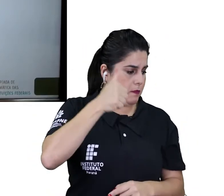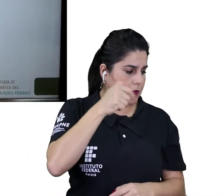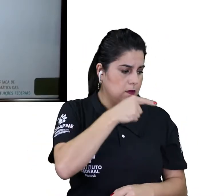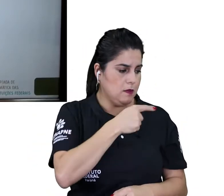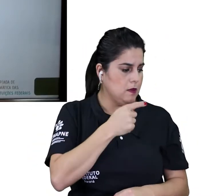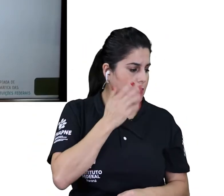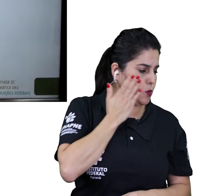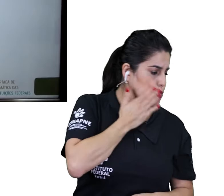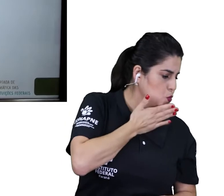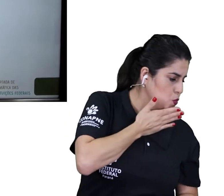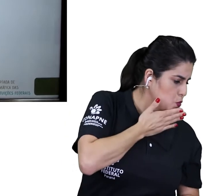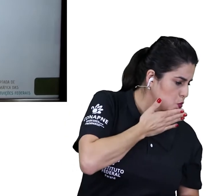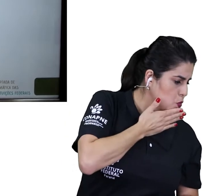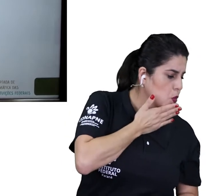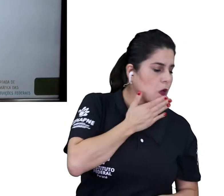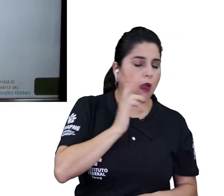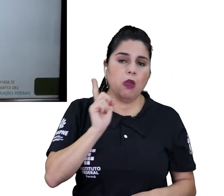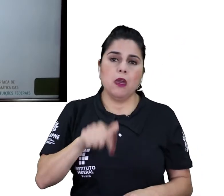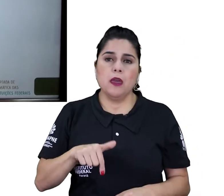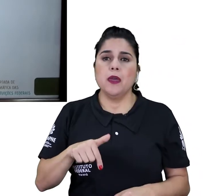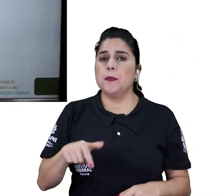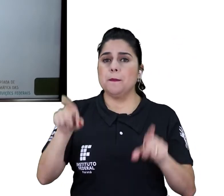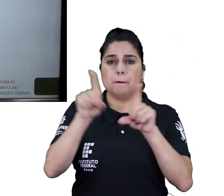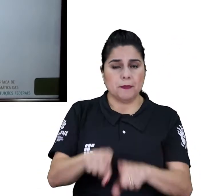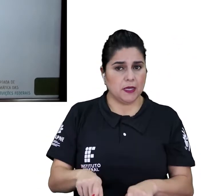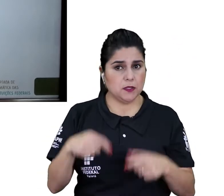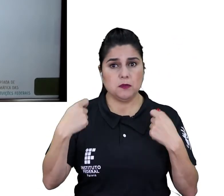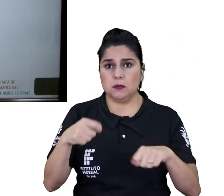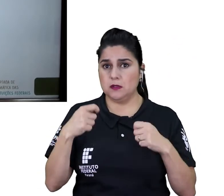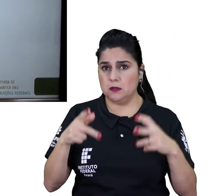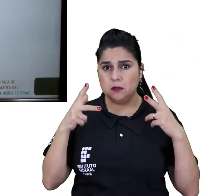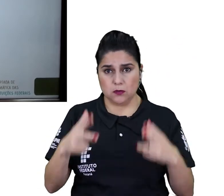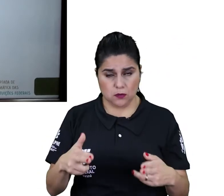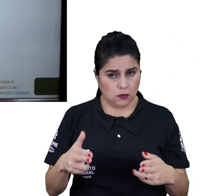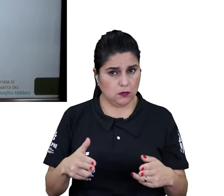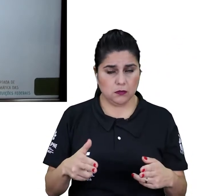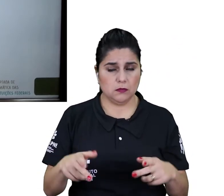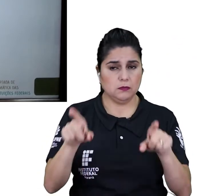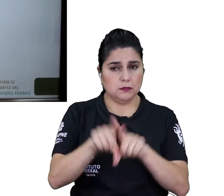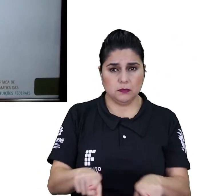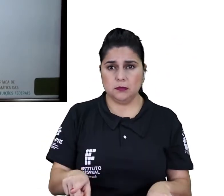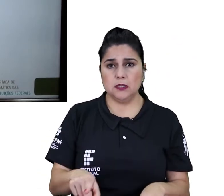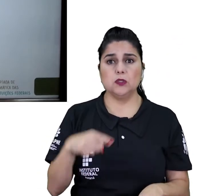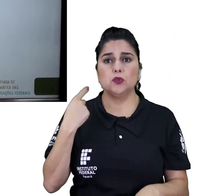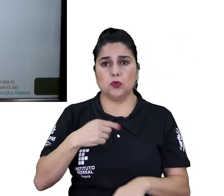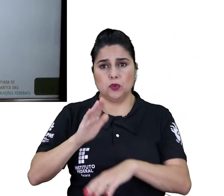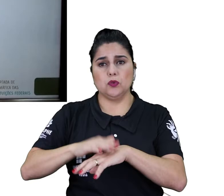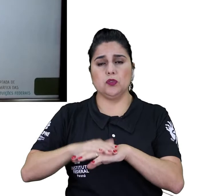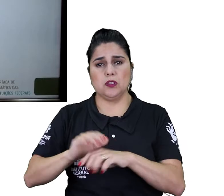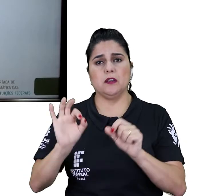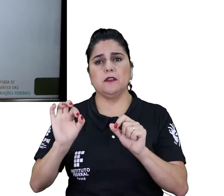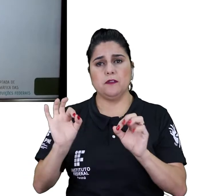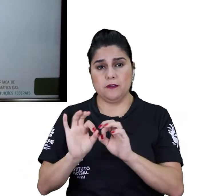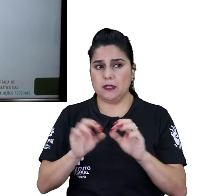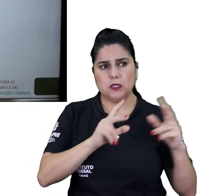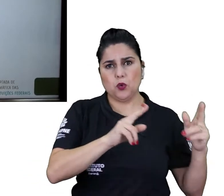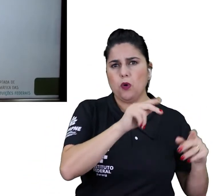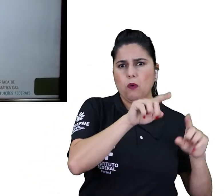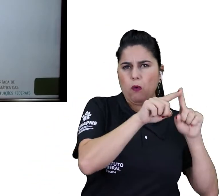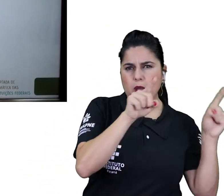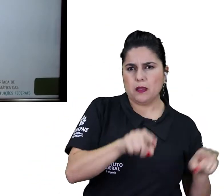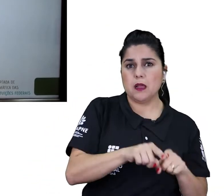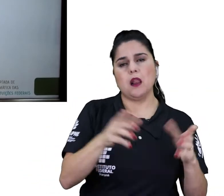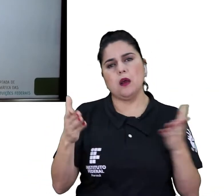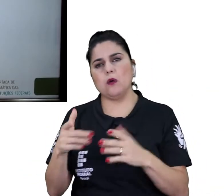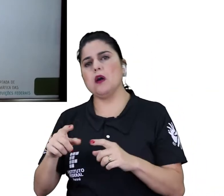desse hexágono também terá que ser o mesmo que a gente fez para o quadrado. Chamaremos